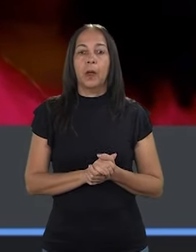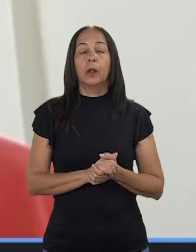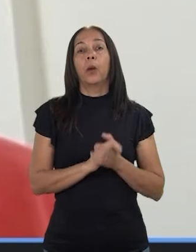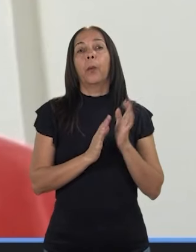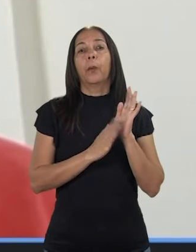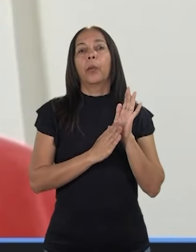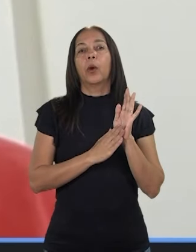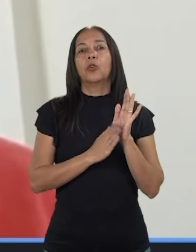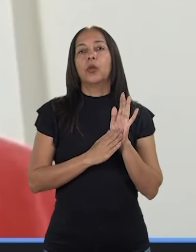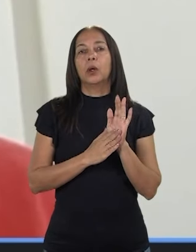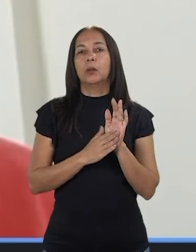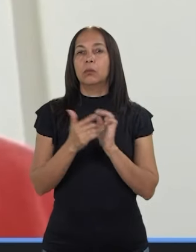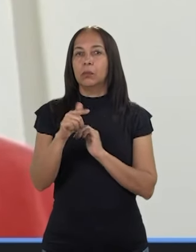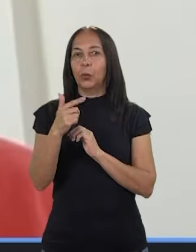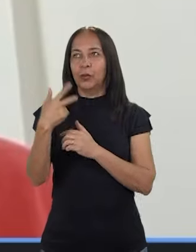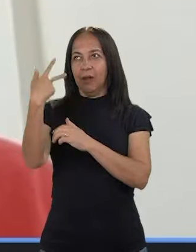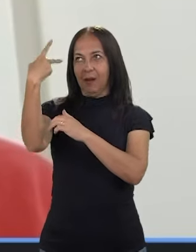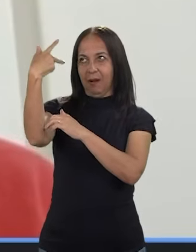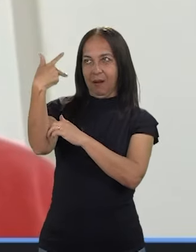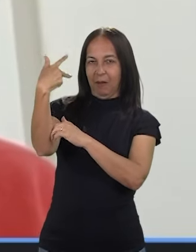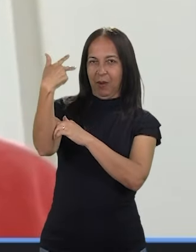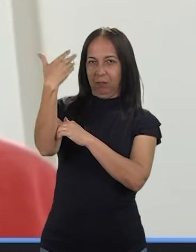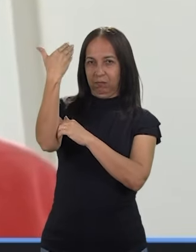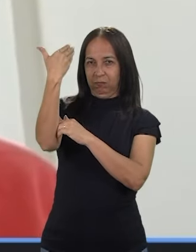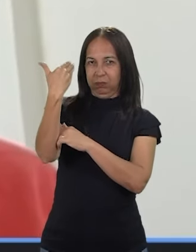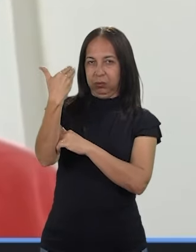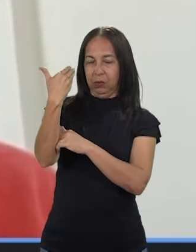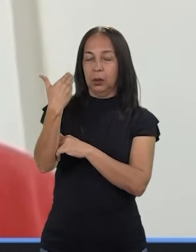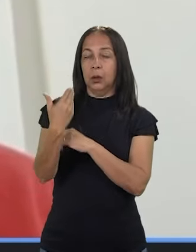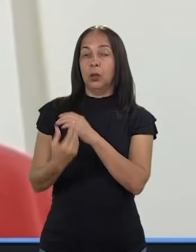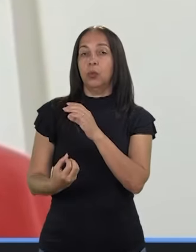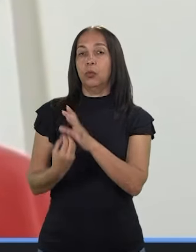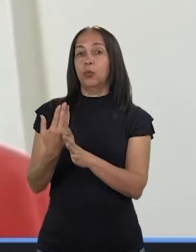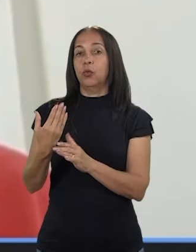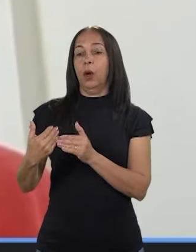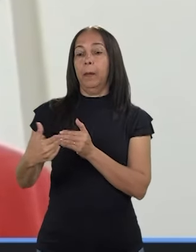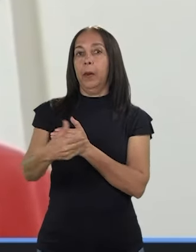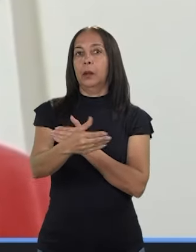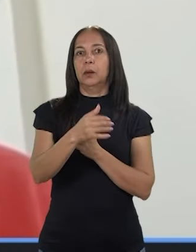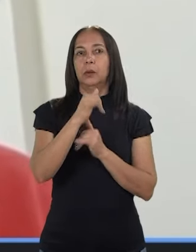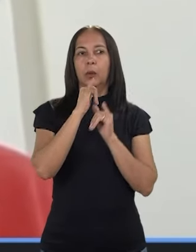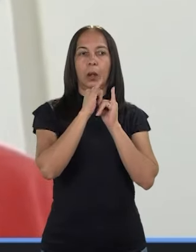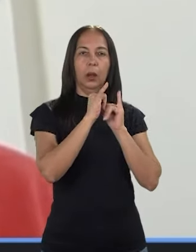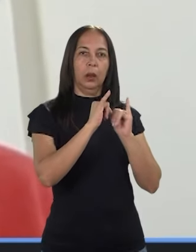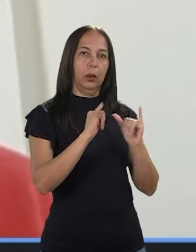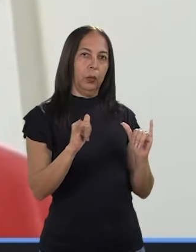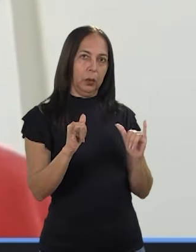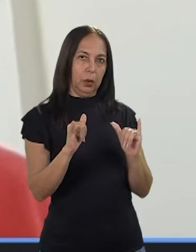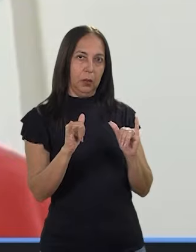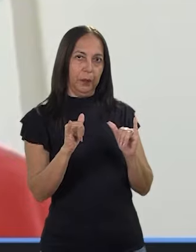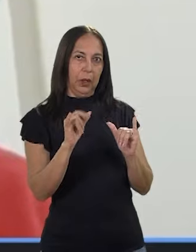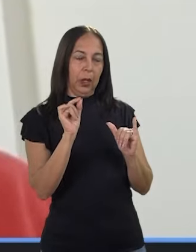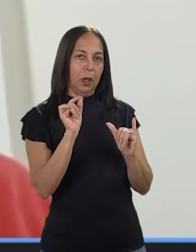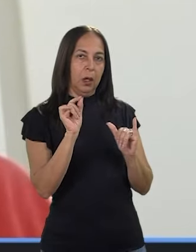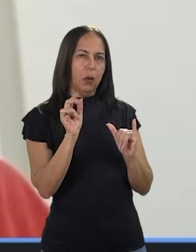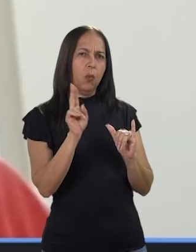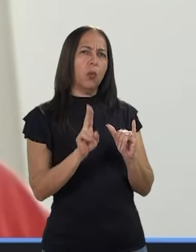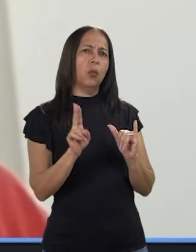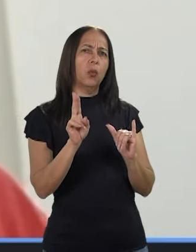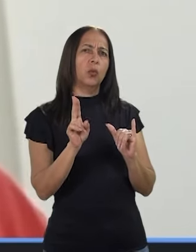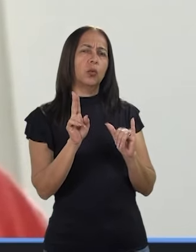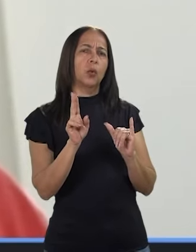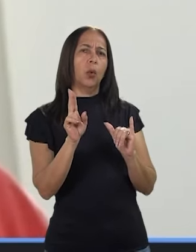cara Acho que o projeto sem câmera na minha cara é um projeto que o iperc puxou né inicialmente a partir da de uma notícia que a gente teve da adoção